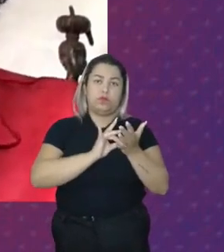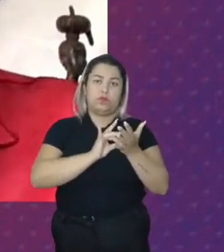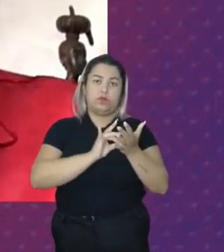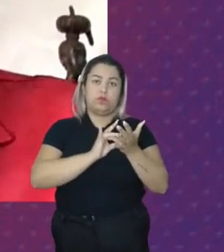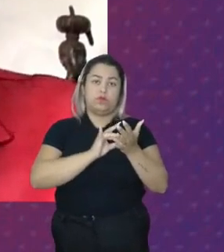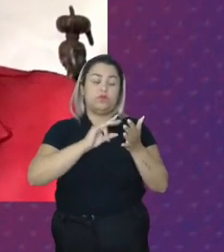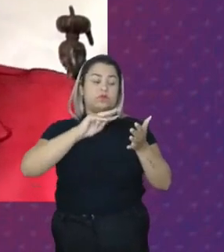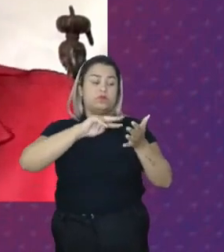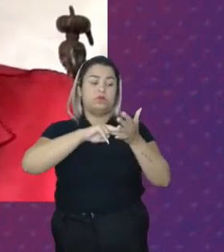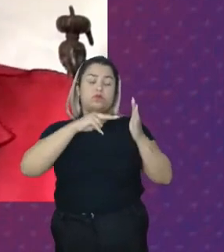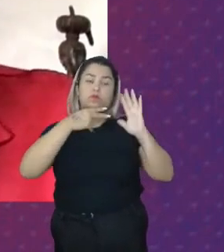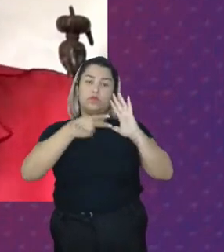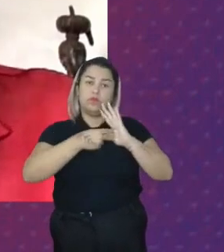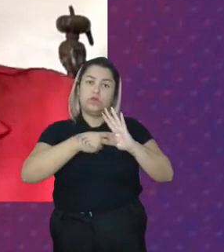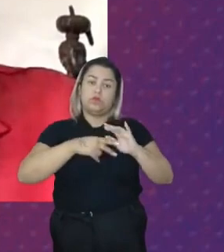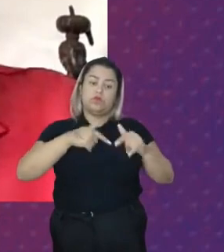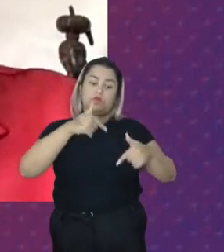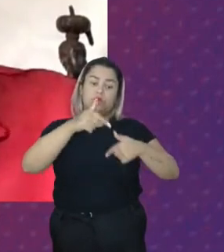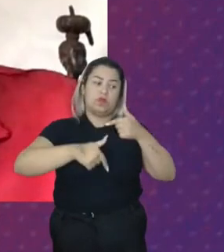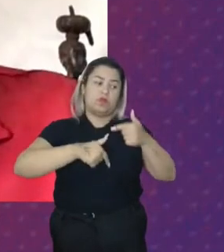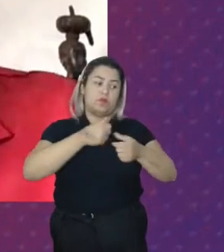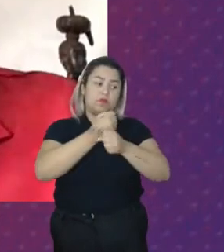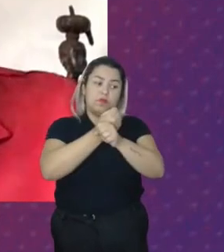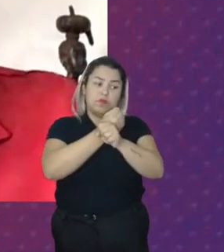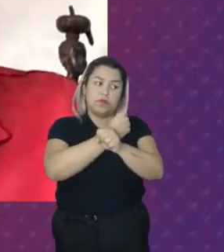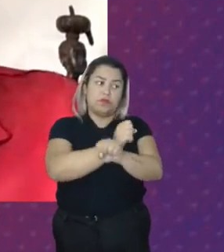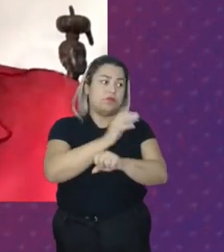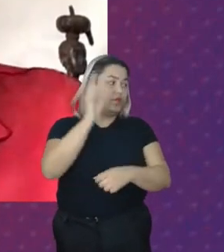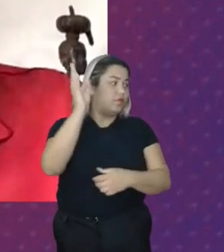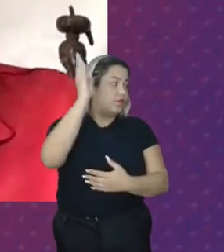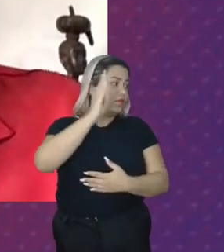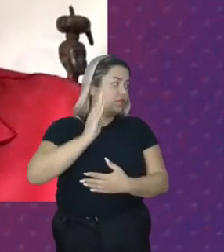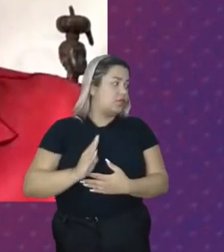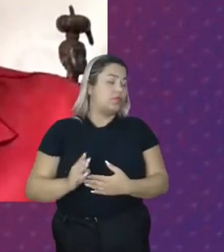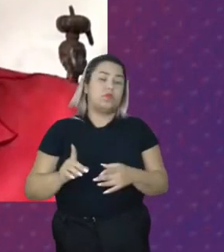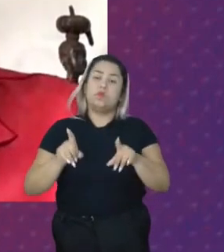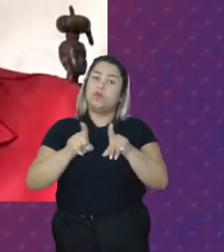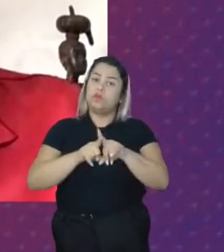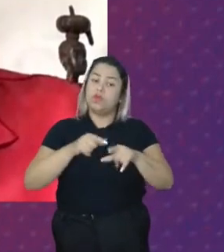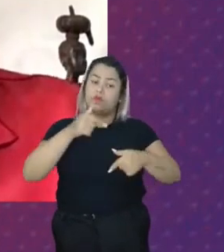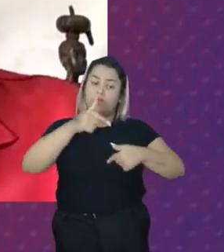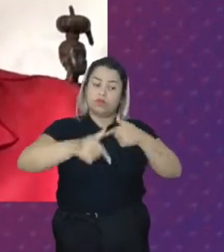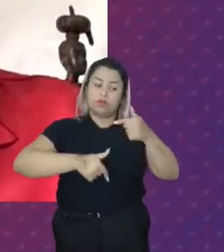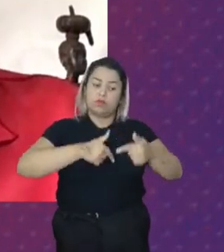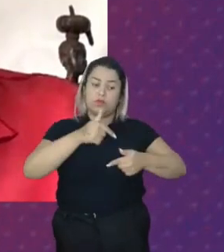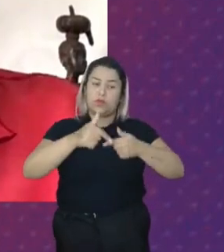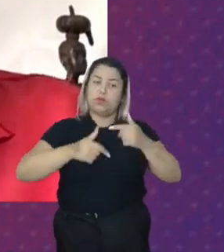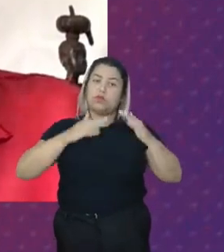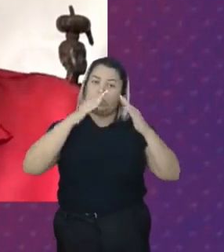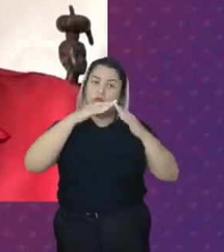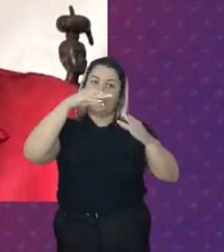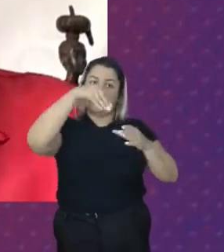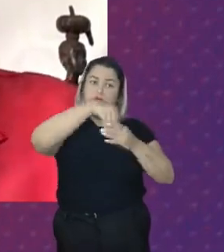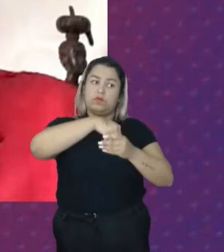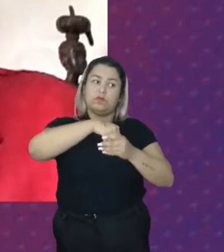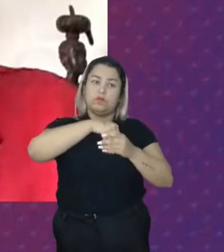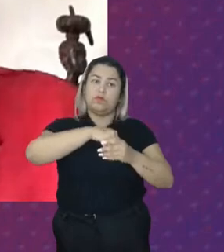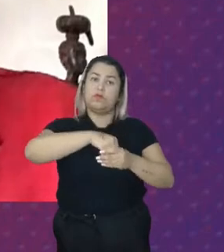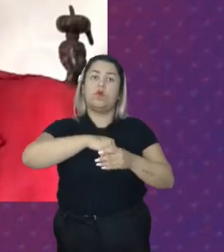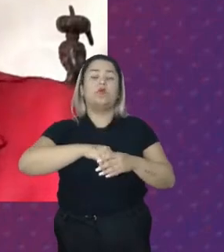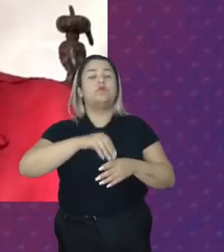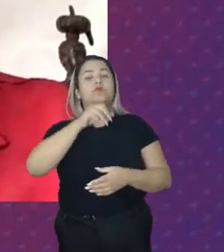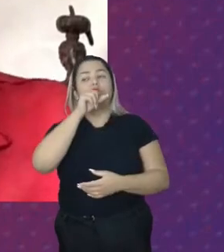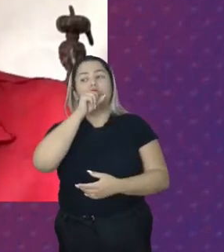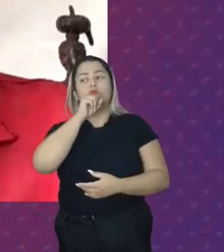simbolizava Um trabalho Escravo No Brasil Naquele momento Eram das Trabalhadoras Domésticas Herdadas Dos seus